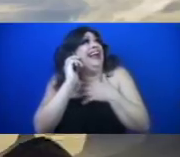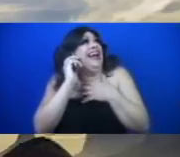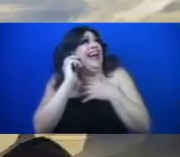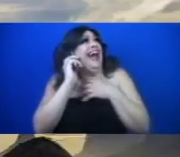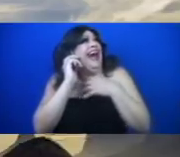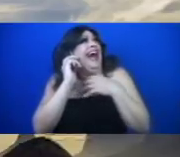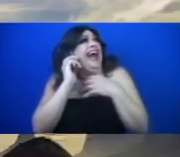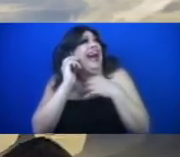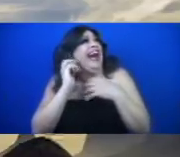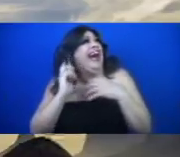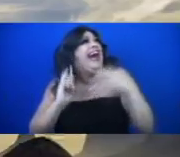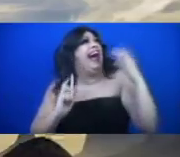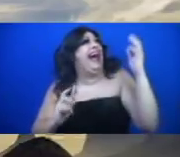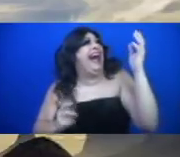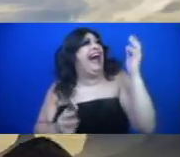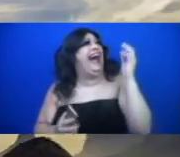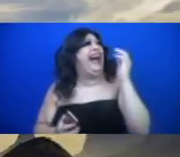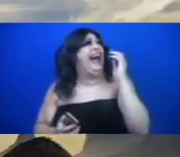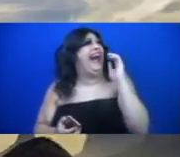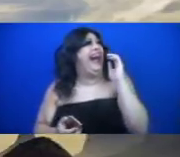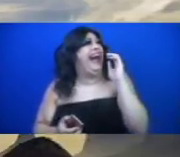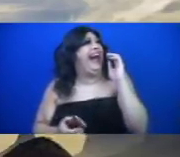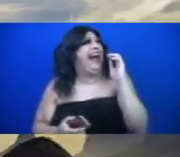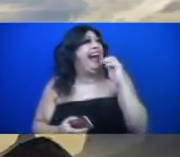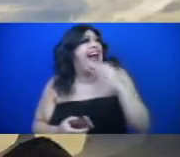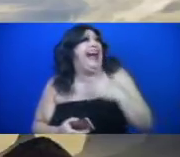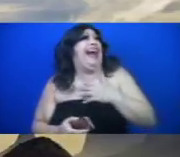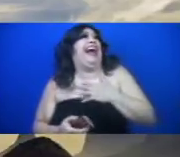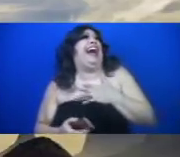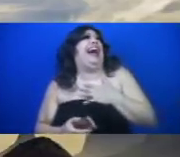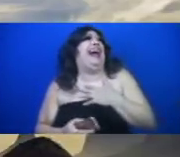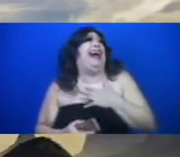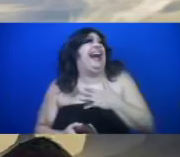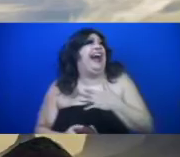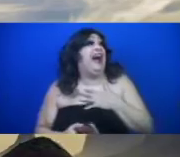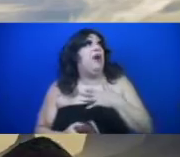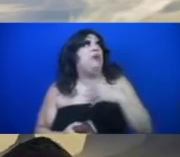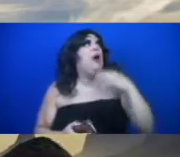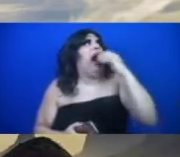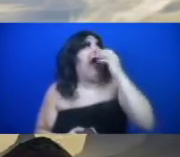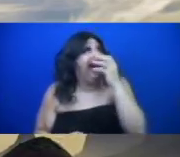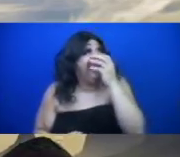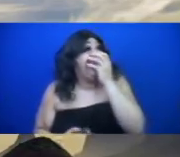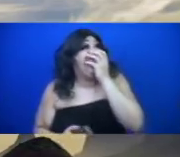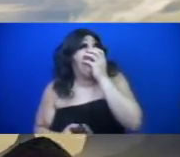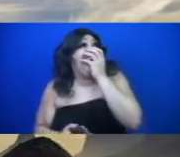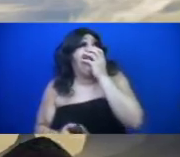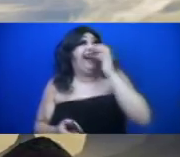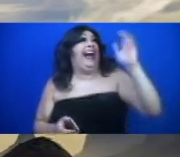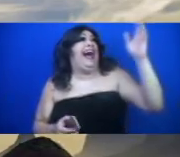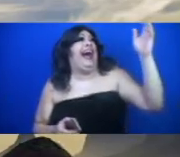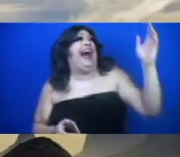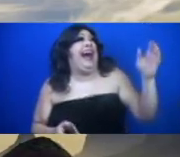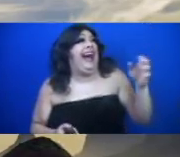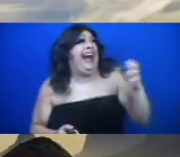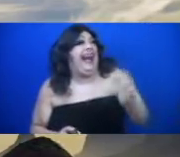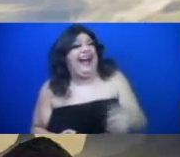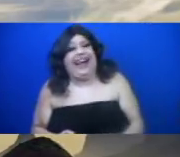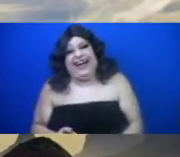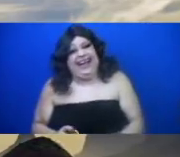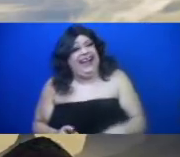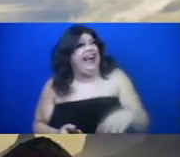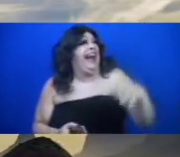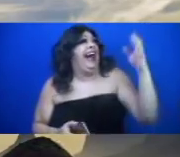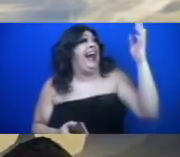Tô candidata. Eu tô candidata, gente? Tá. Eu tô... Eu tô... acho que eu tô... Eu acho que eu tô candidata. sou Vanusa. Tô